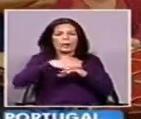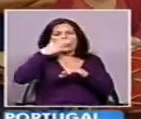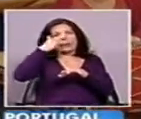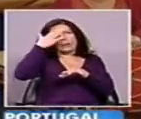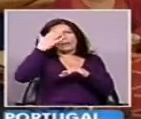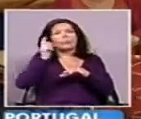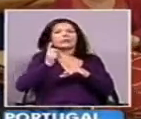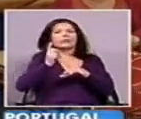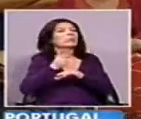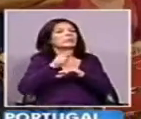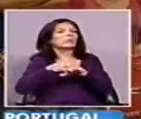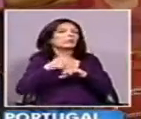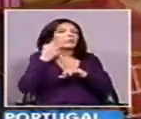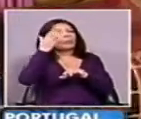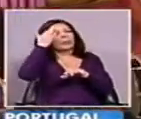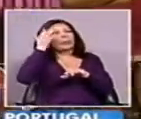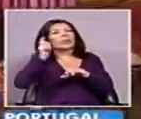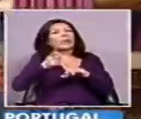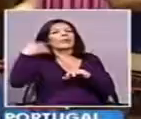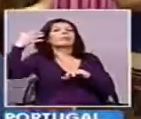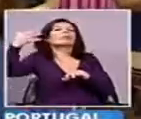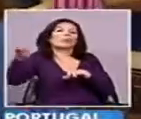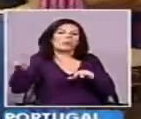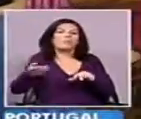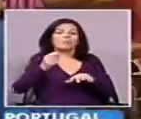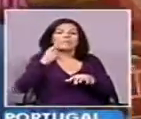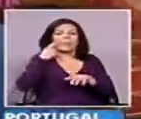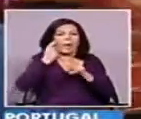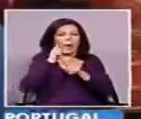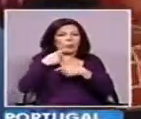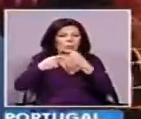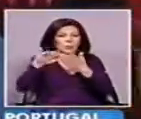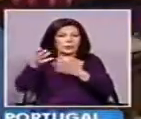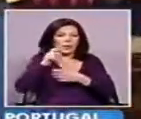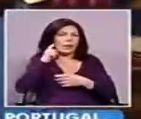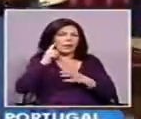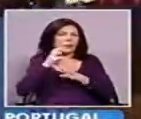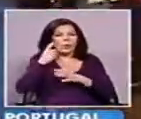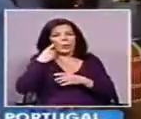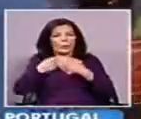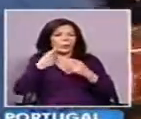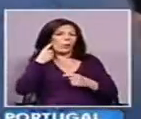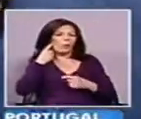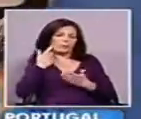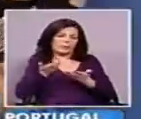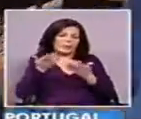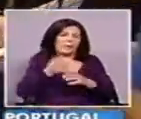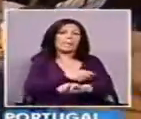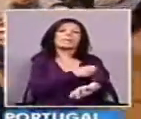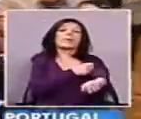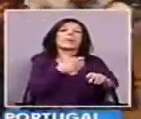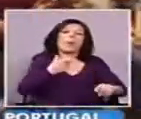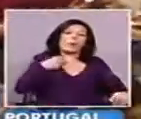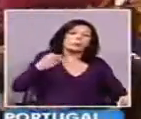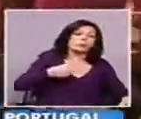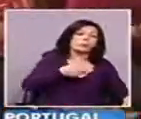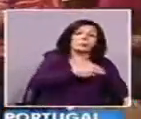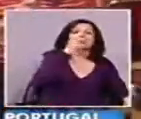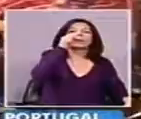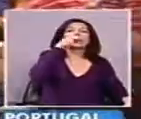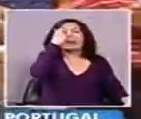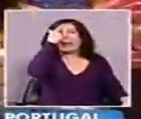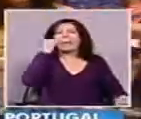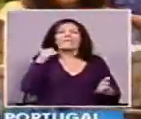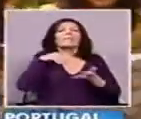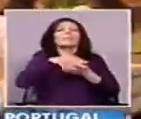o futuro. Muito bem, muito obrigada. Pode continuar a imaginar um bocadinho o futuro com eles, para nós podermos continuar a ouvir, enquanto eu vou dirigir-me aqui aos